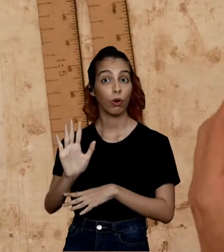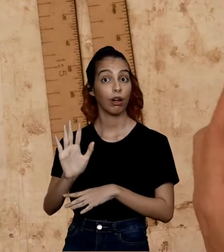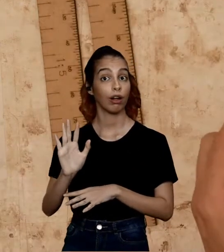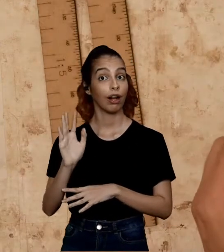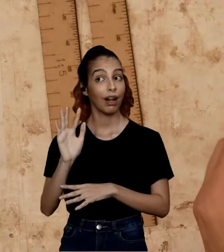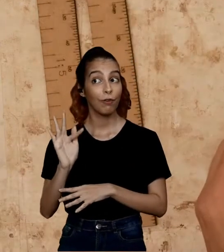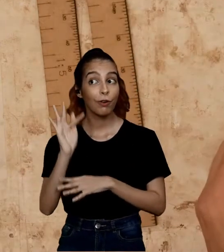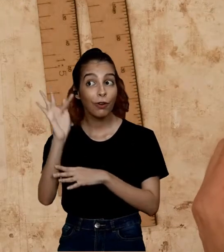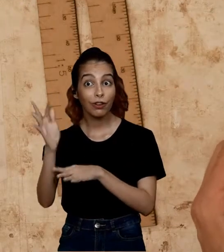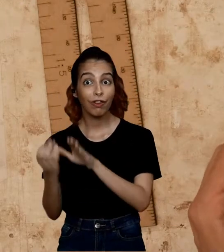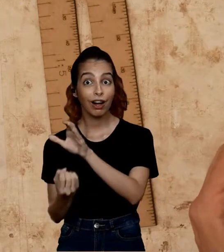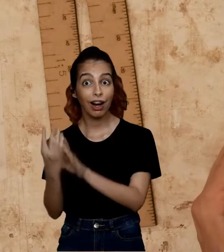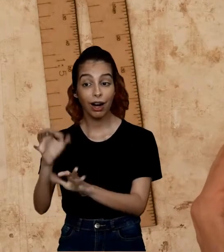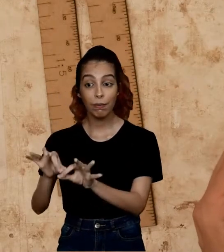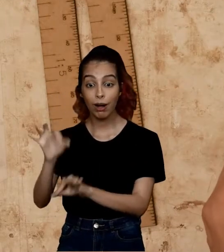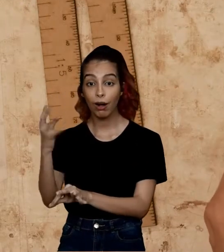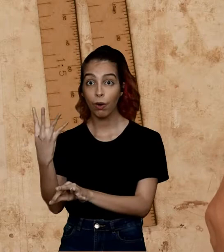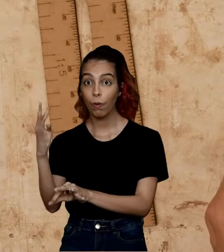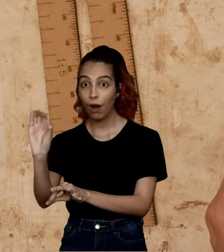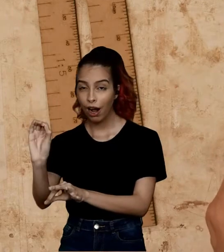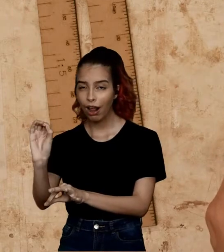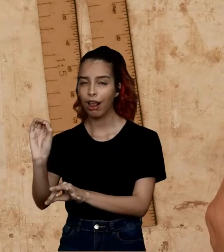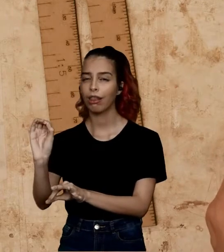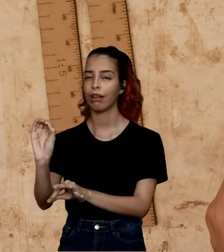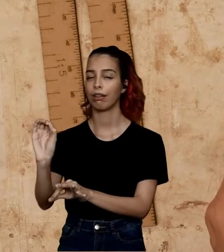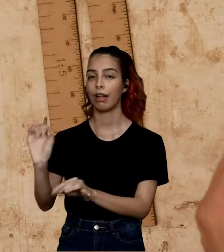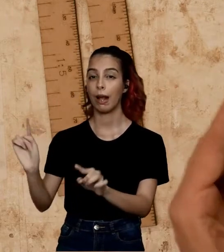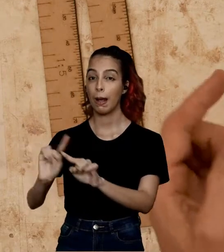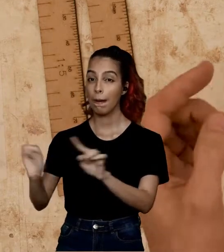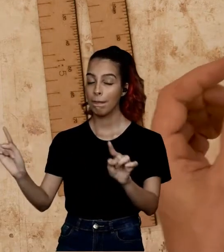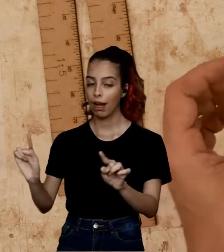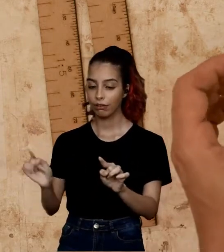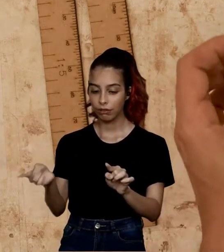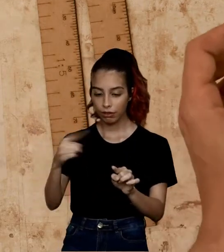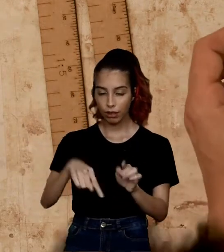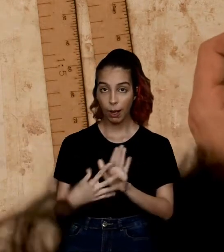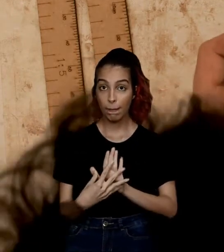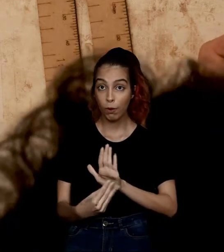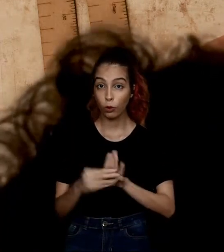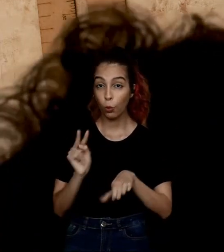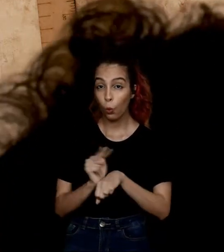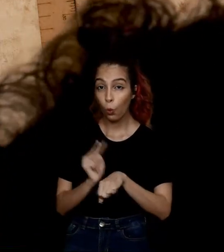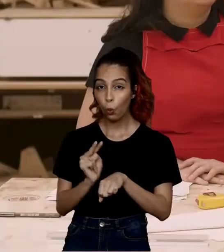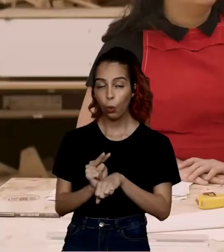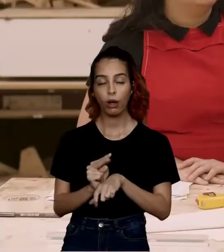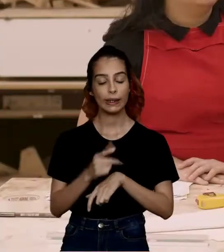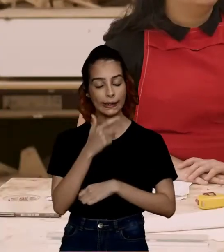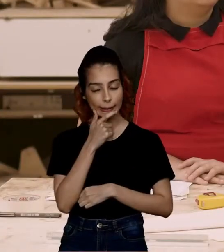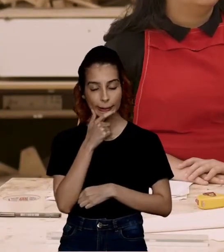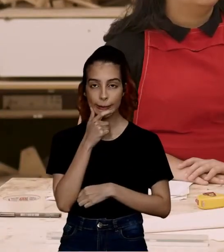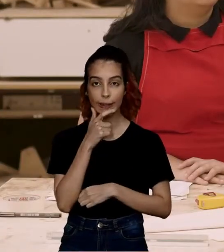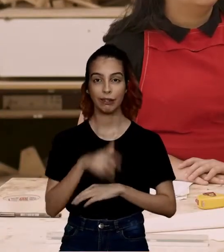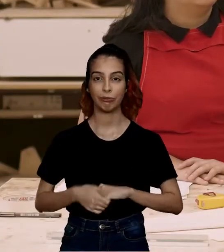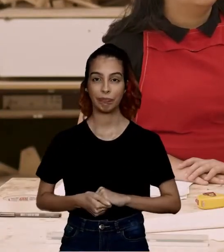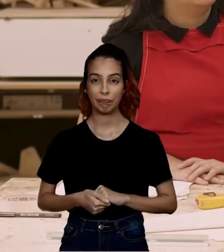a medida final é 40, mas eu tive que tirar 2 vezes a espessura para chegar na medida de projeto. Posso